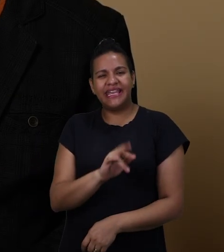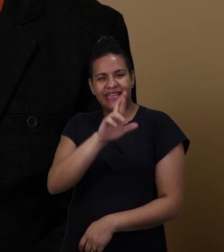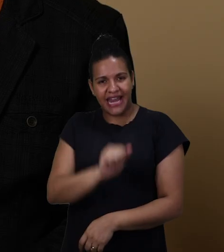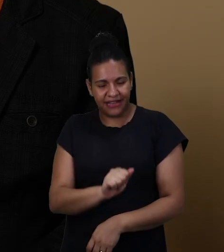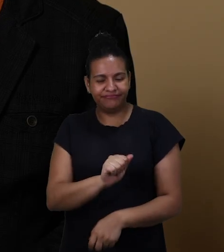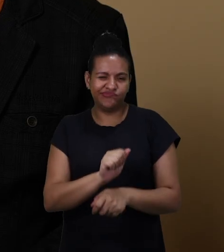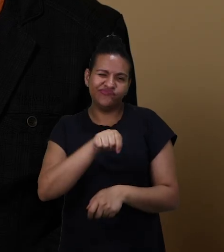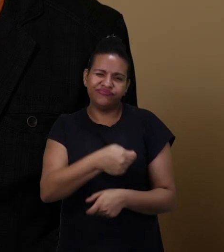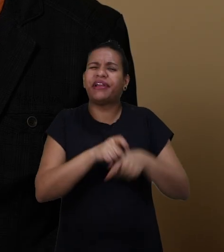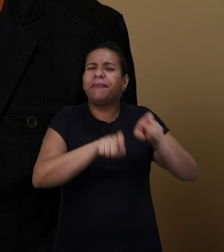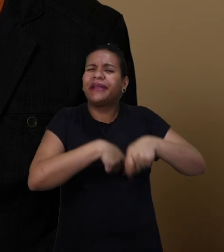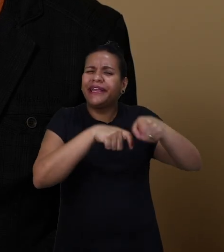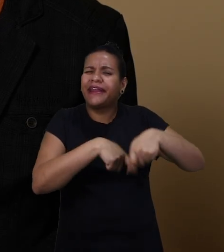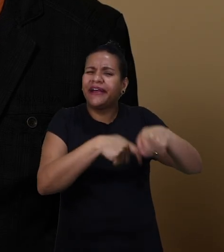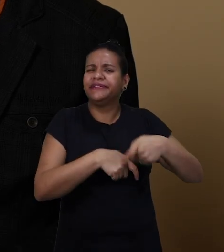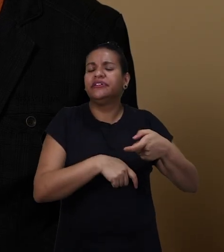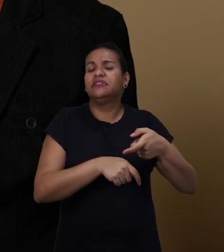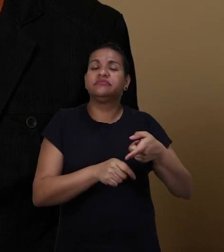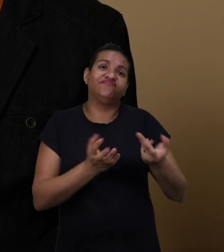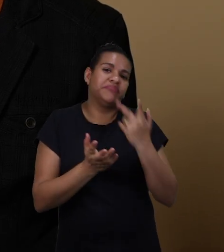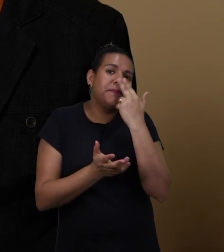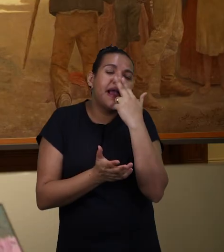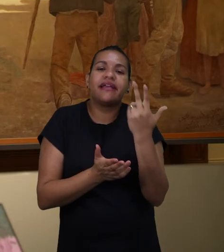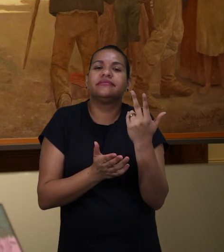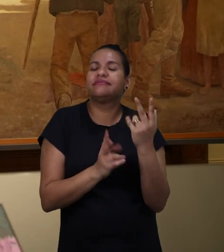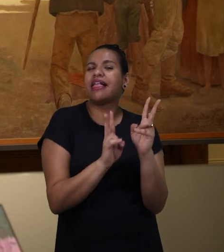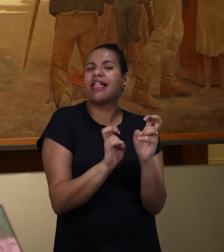que sempre foi colocado como a representação do